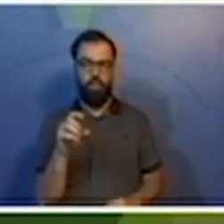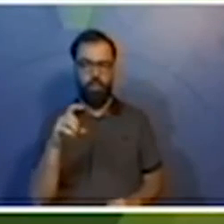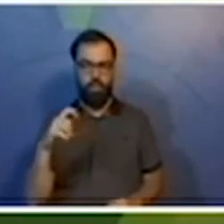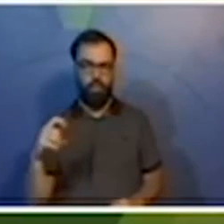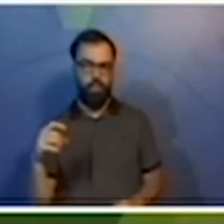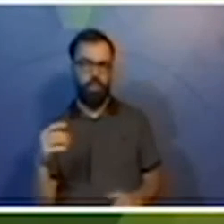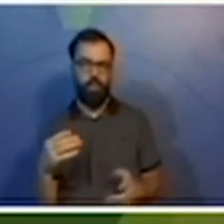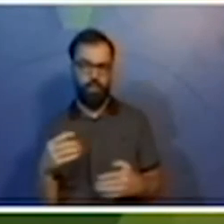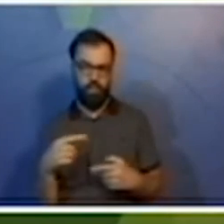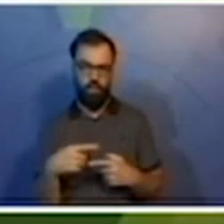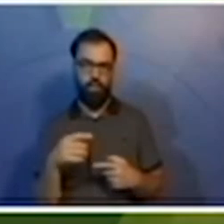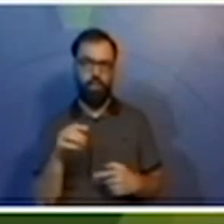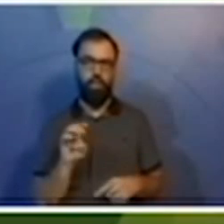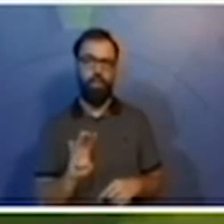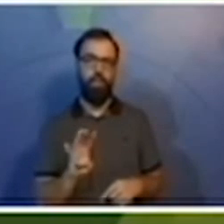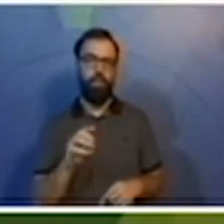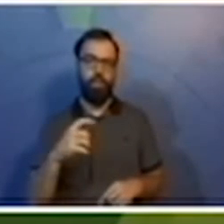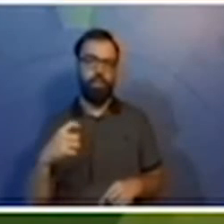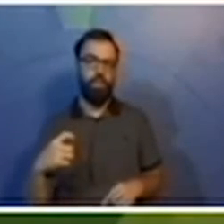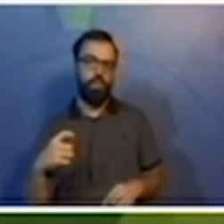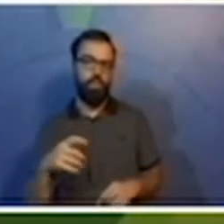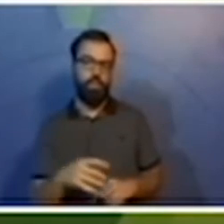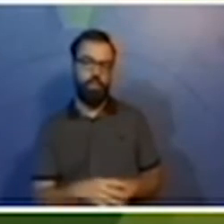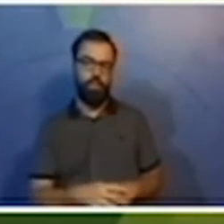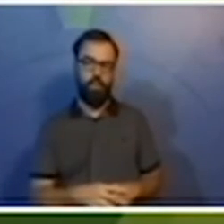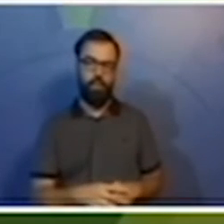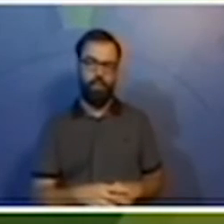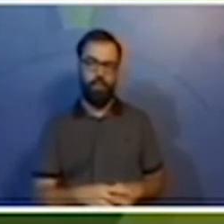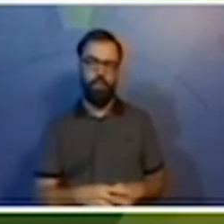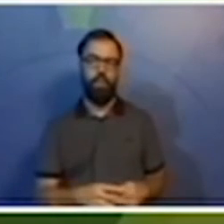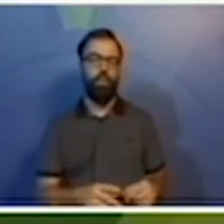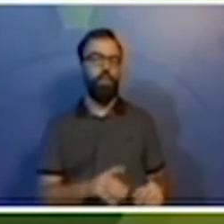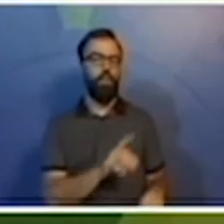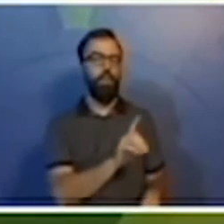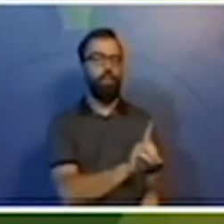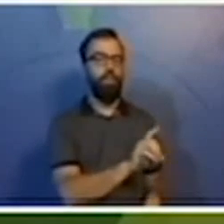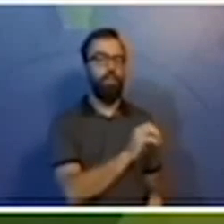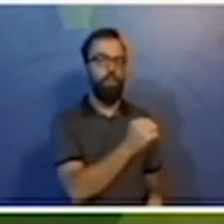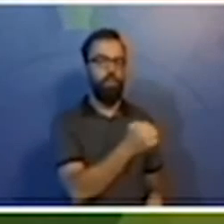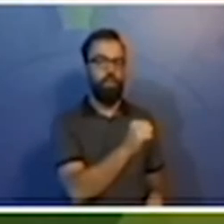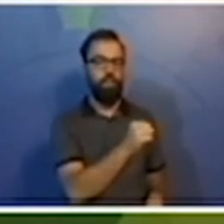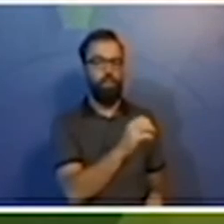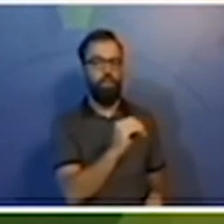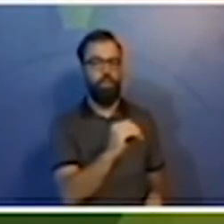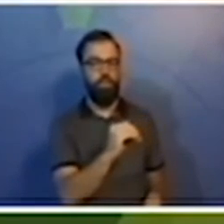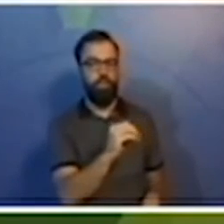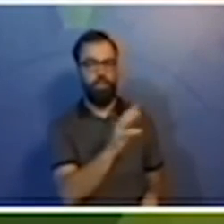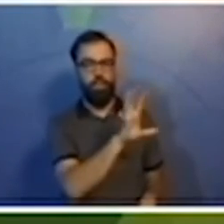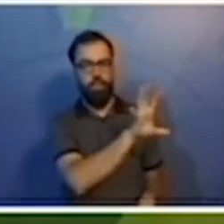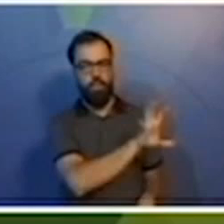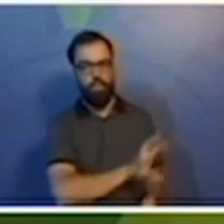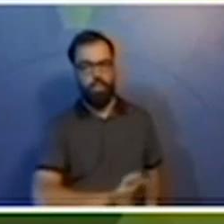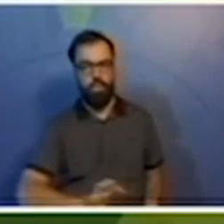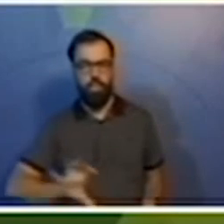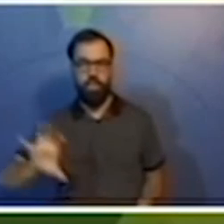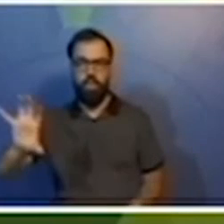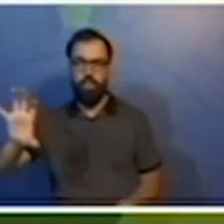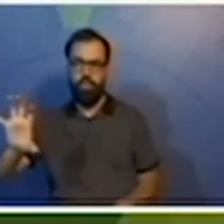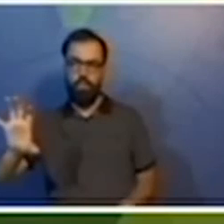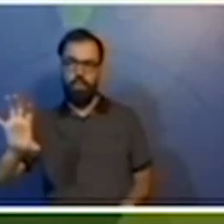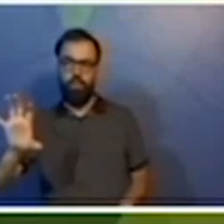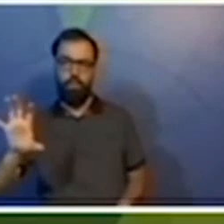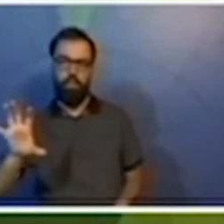180 a gente abaixa. Agora, mesma coisa, ó, 180. Vem para cá, o que é número